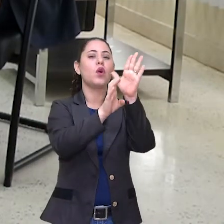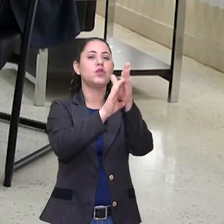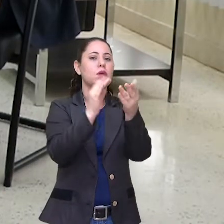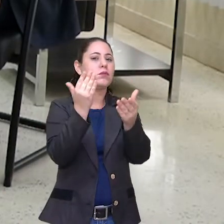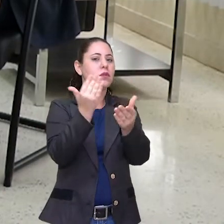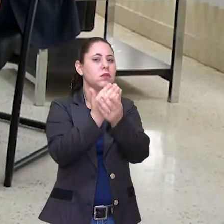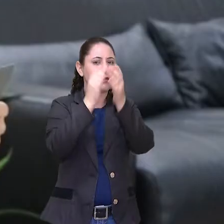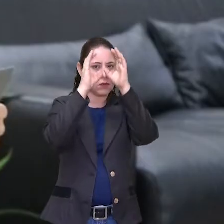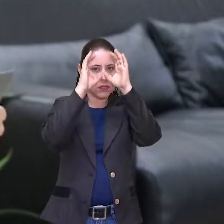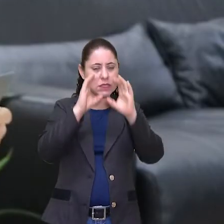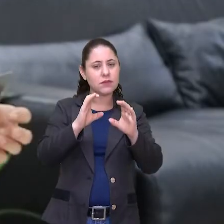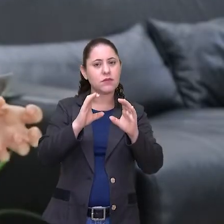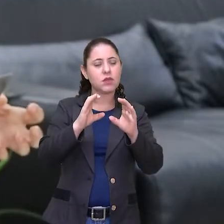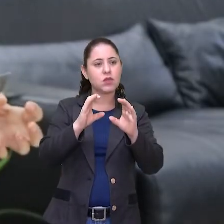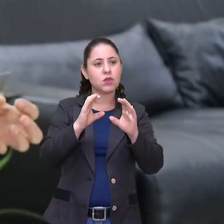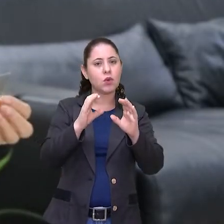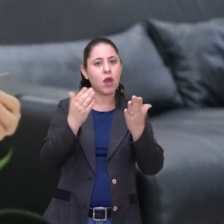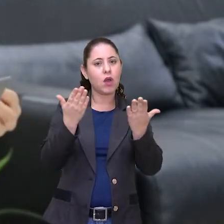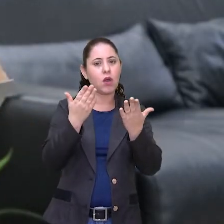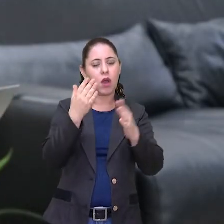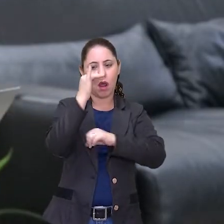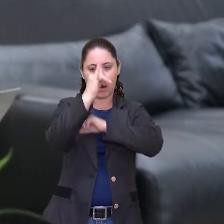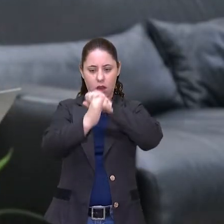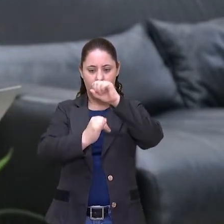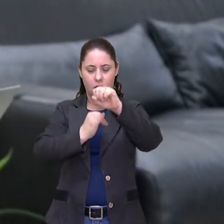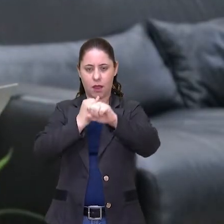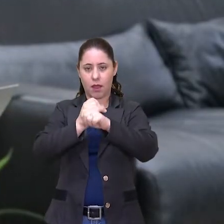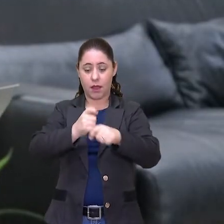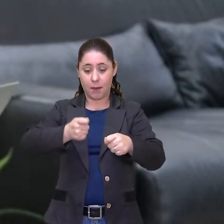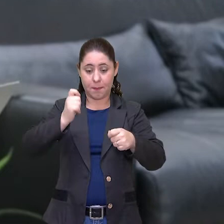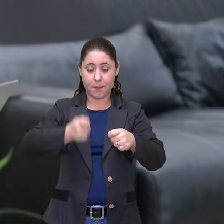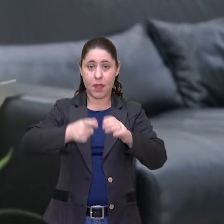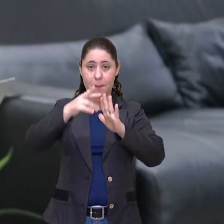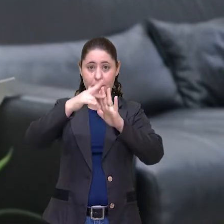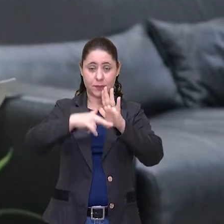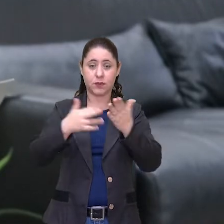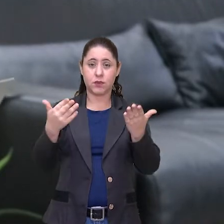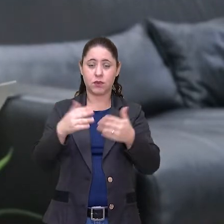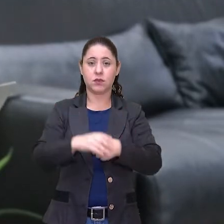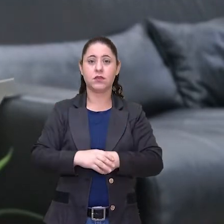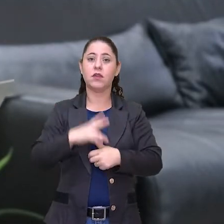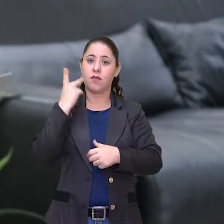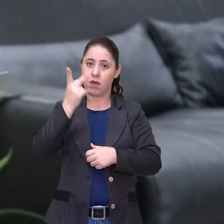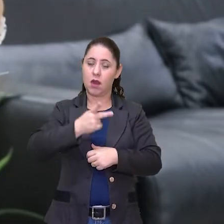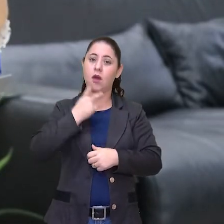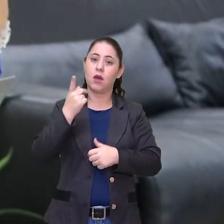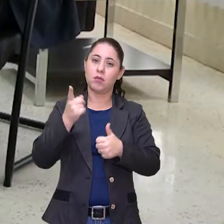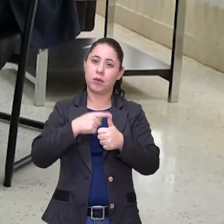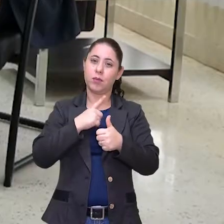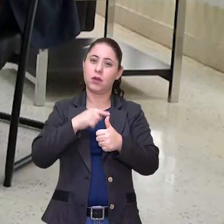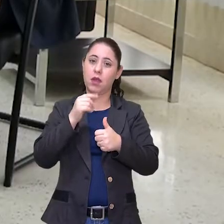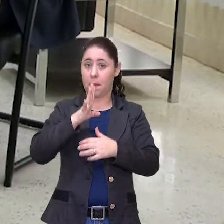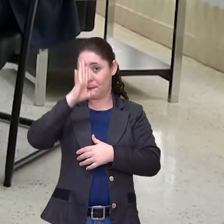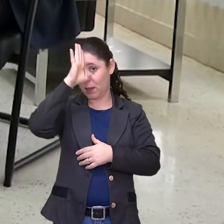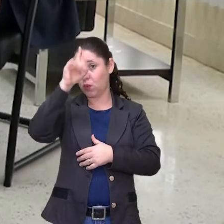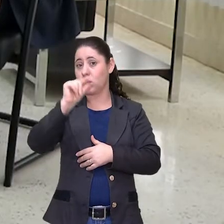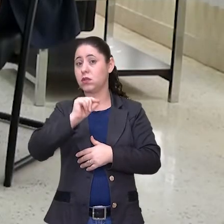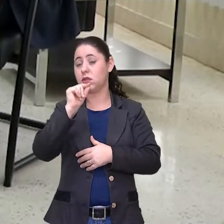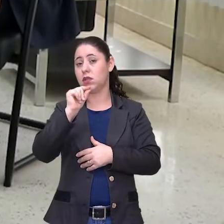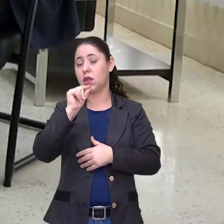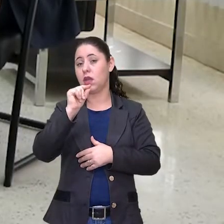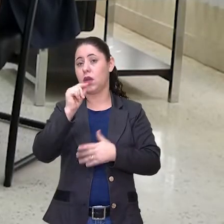Processo Civil, o leilão no formato eletrônico, ele passou a ser regra. A gente até falou sobre ele no primeiro bloco,